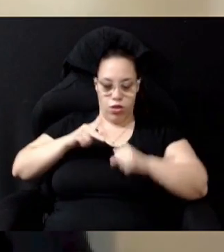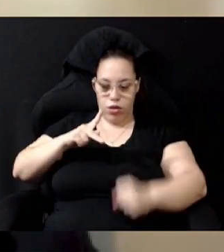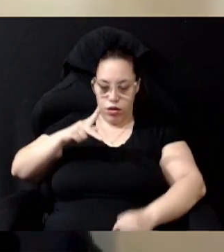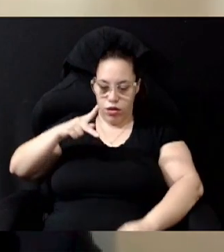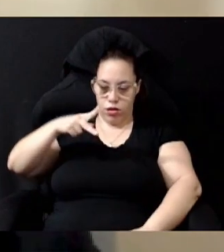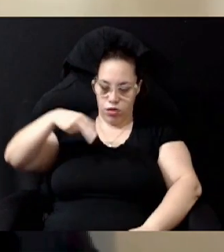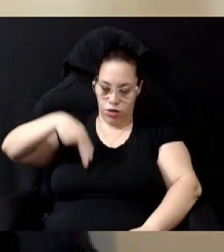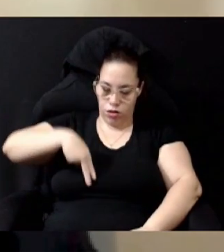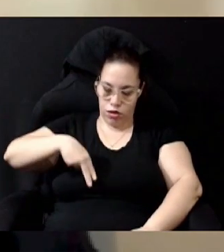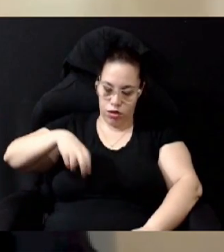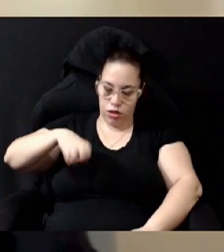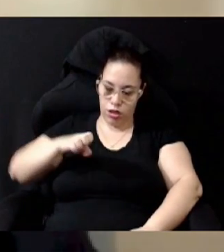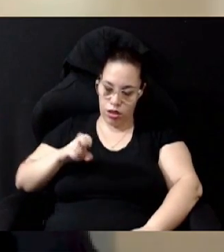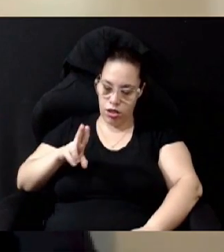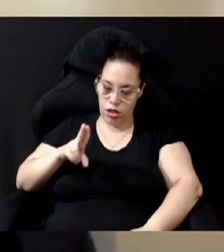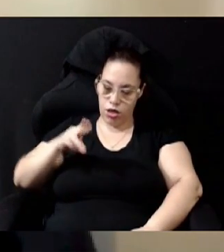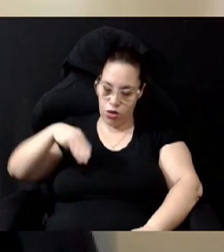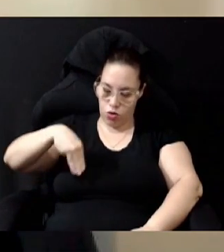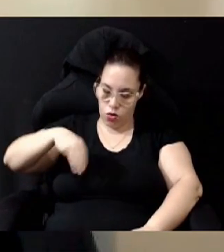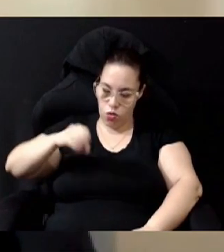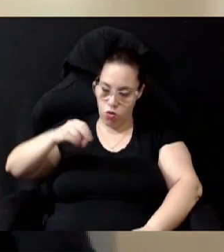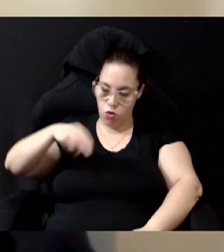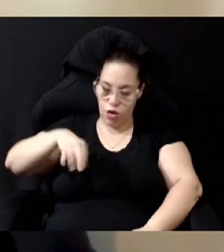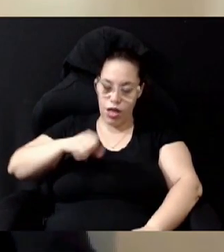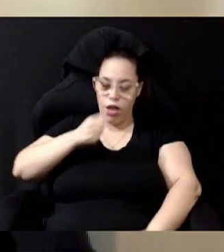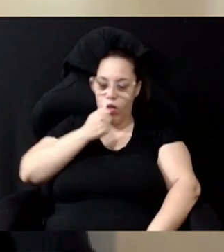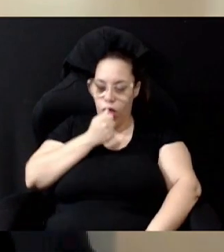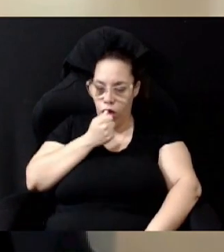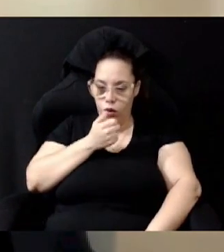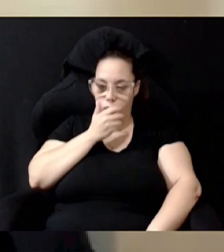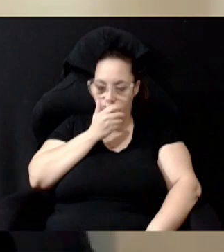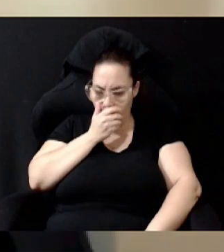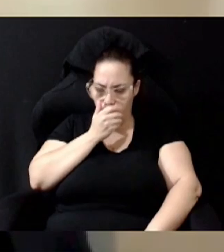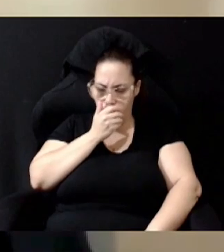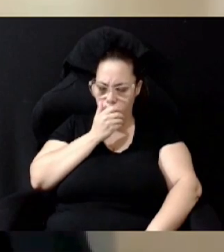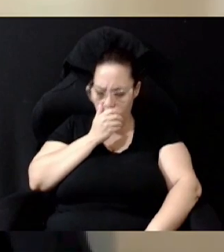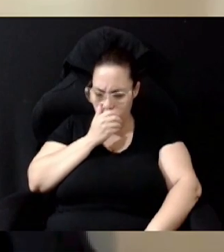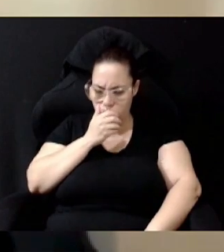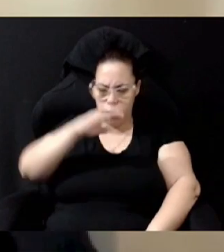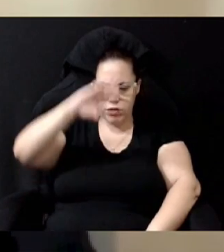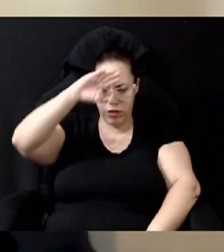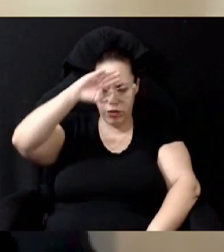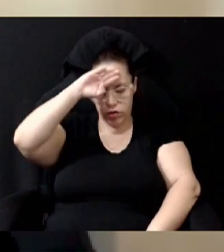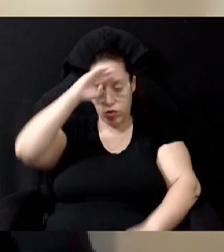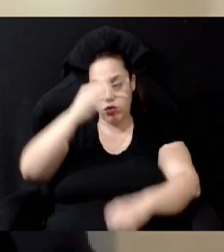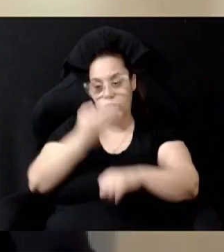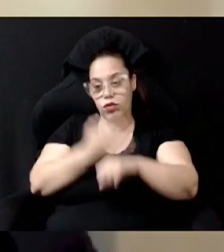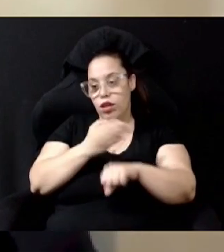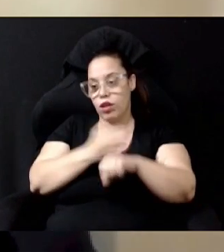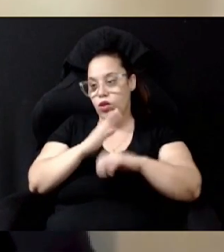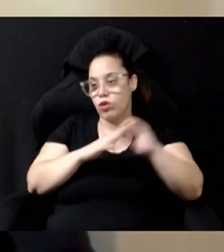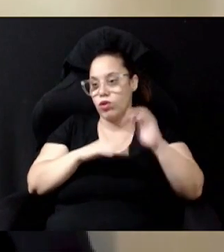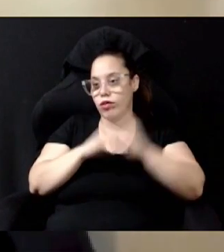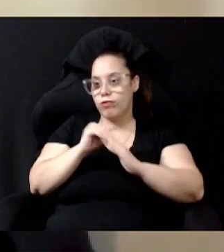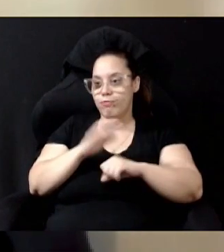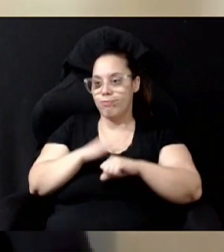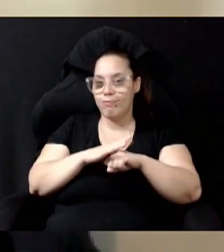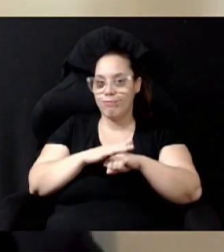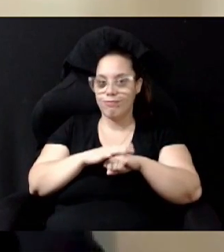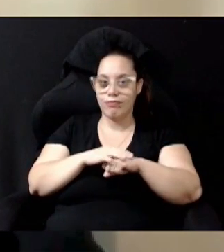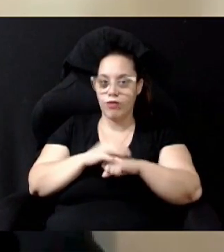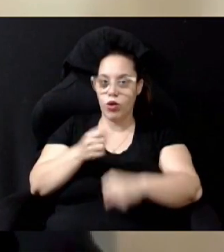febre, ela vai melhorar a tosse e a febre, mas só melhorou o sintoma, não tratou a doença. Ela só vai tratar a doença quando tomar